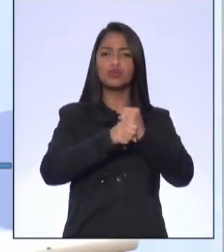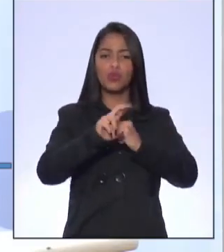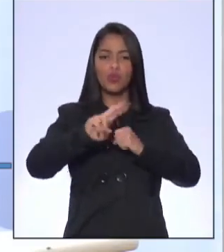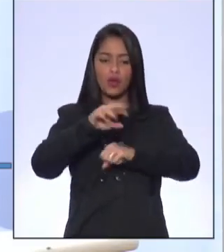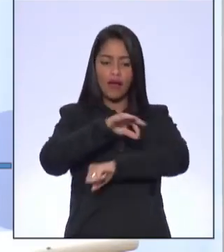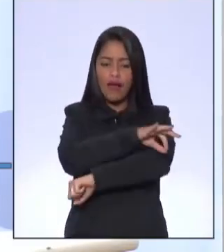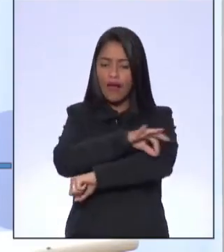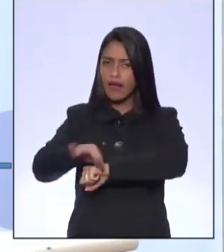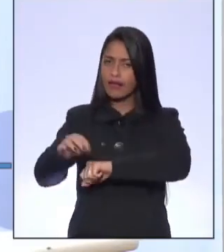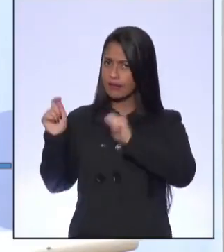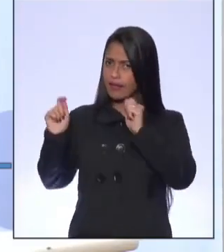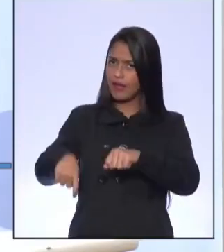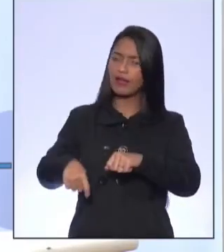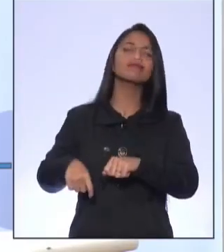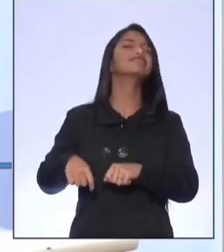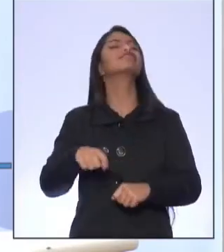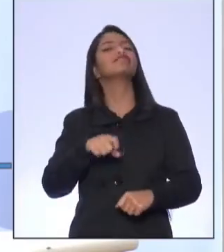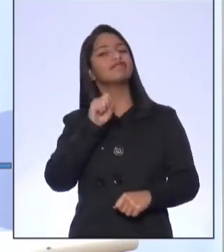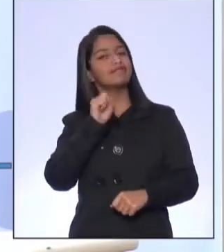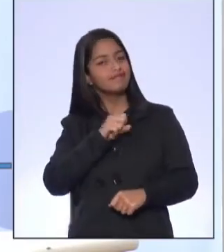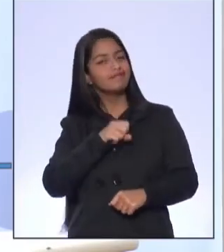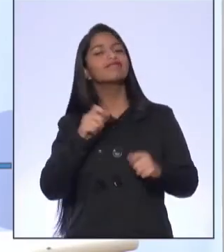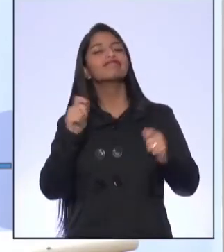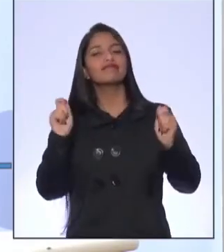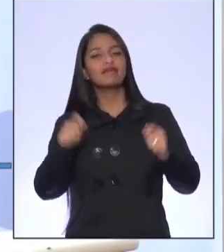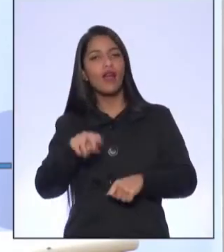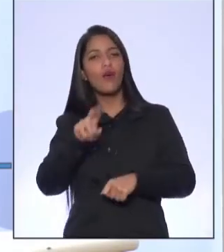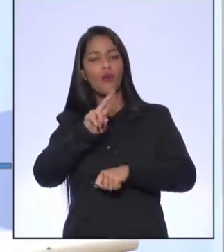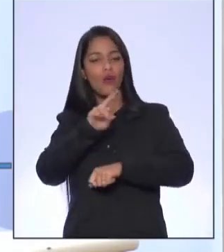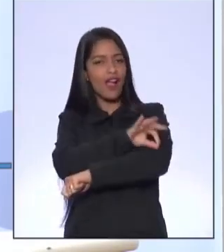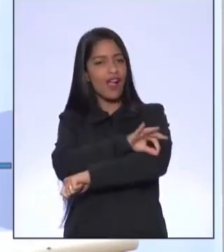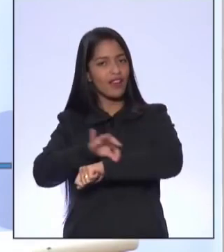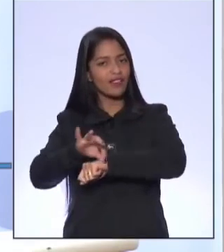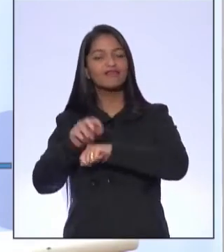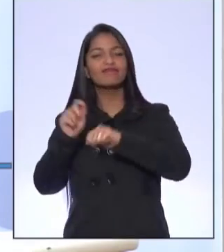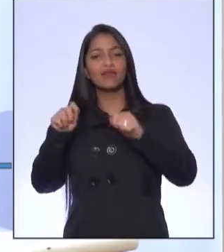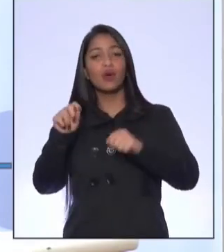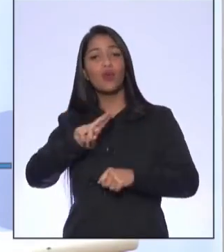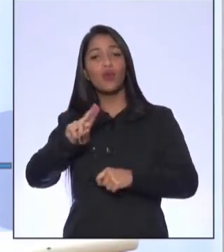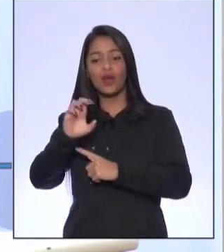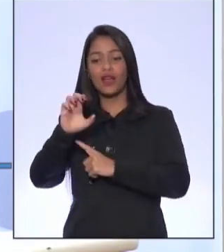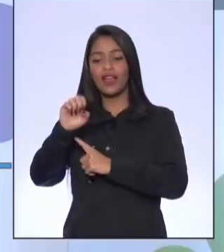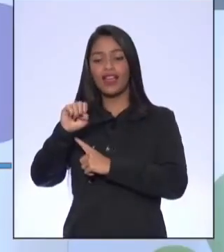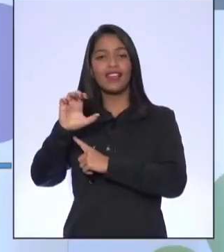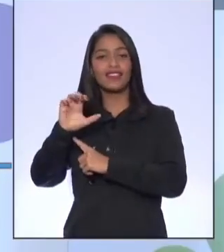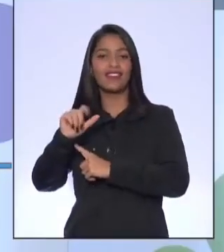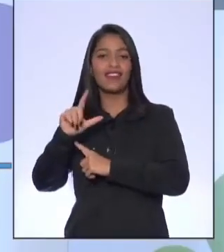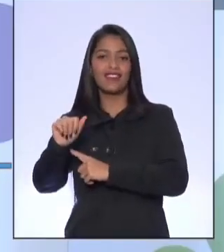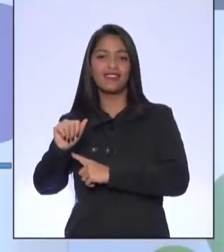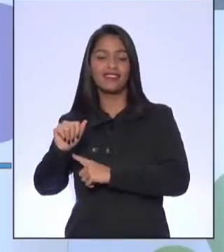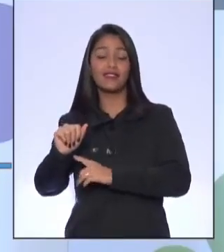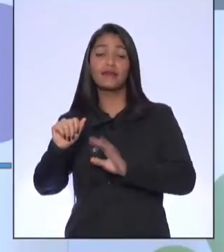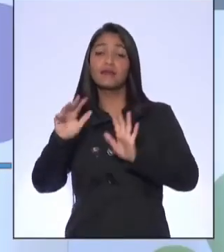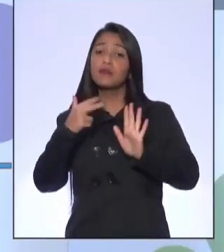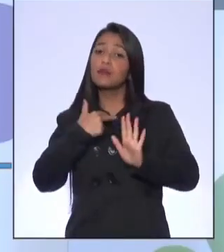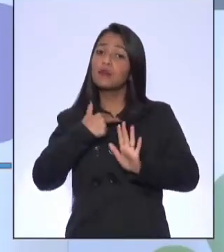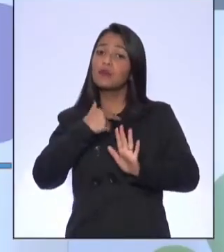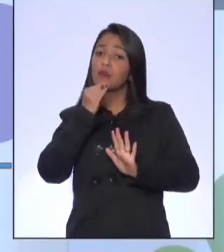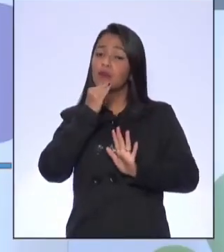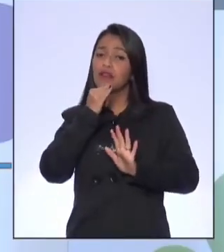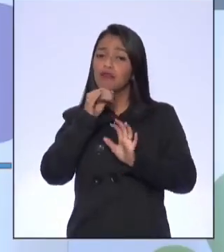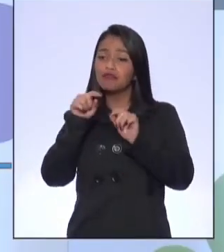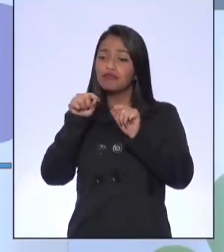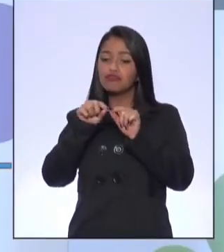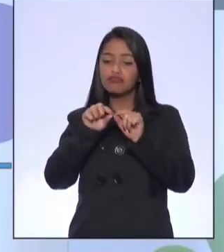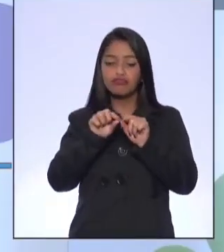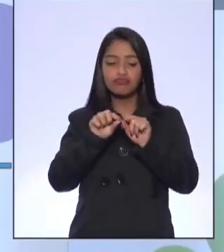ir lá na régua, encontrar o valor, só com essa escala a gente consegue fazer, É, Rafa. só não vai fazer uma distância, por exemplo, muito pequena, né? Porque